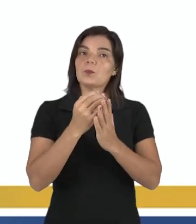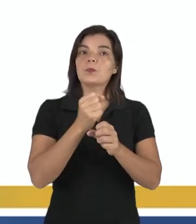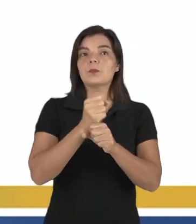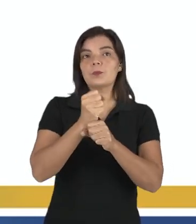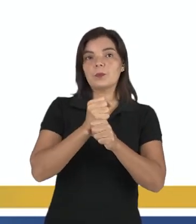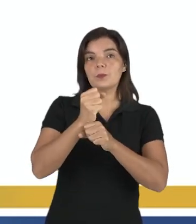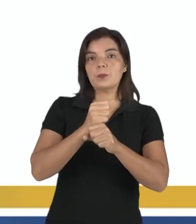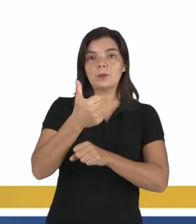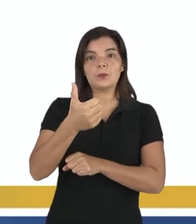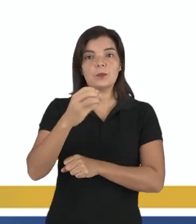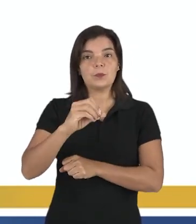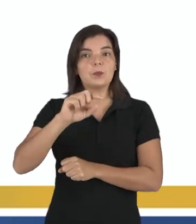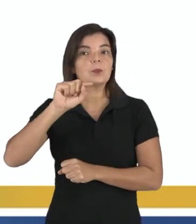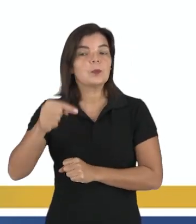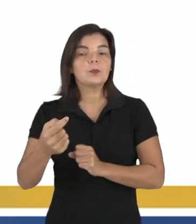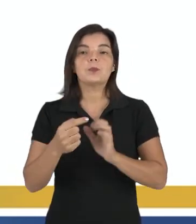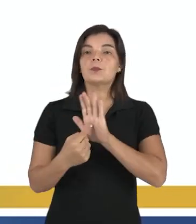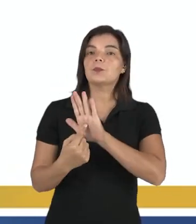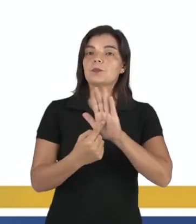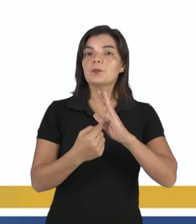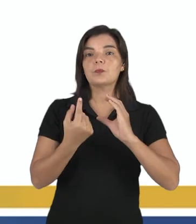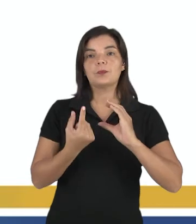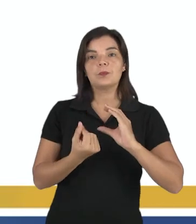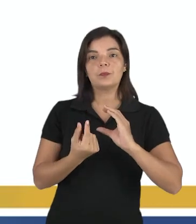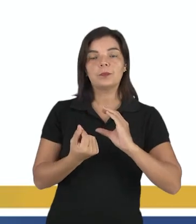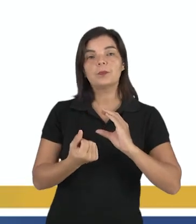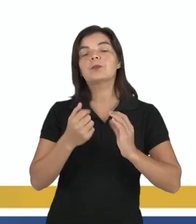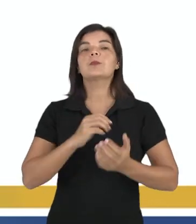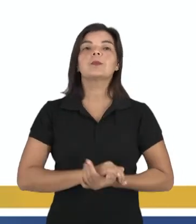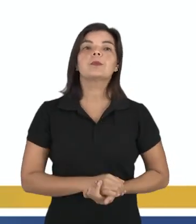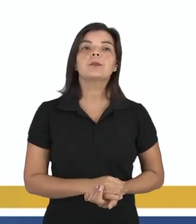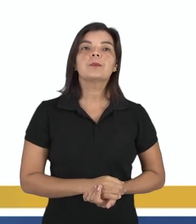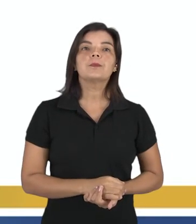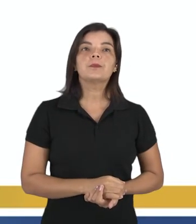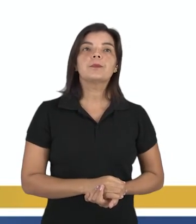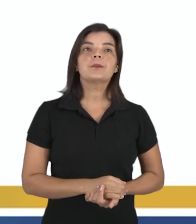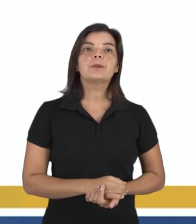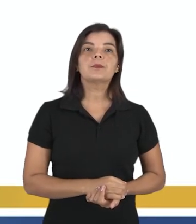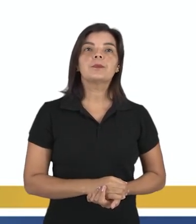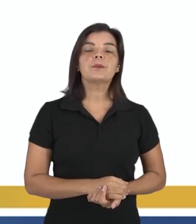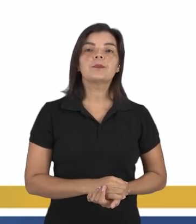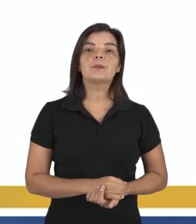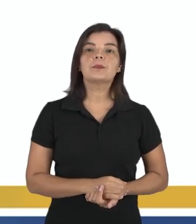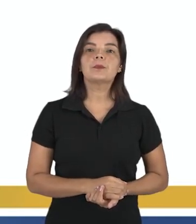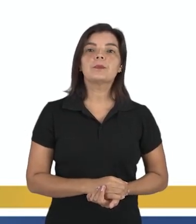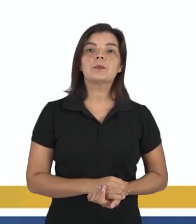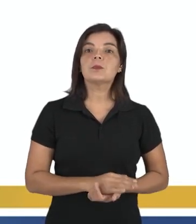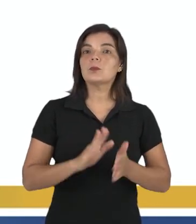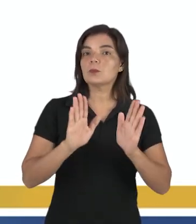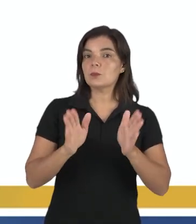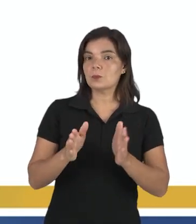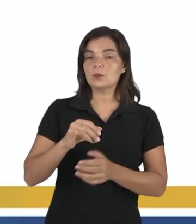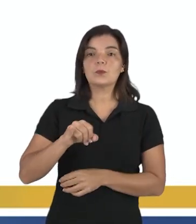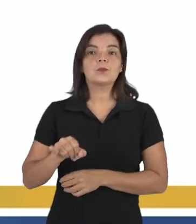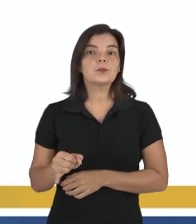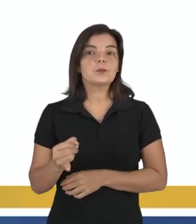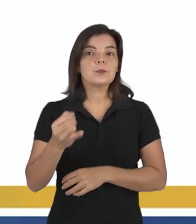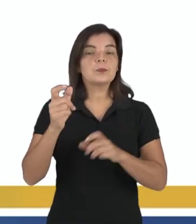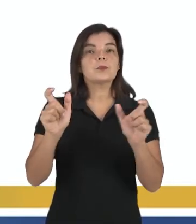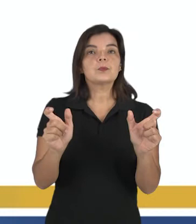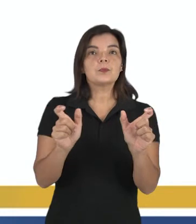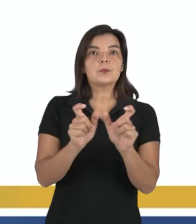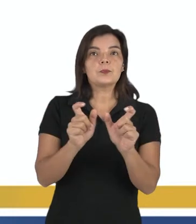o 10.000 ele é a representação do capital, certo? Já nos juros compostos,